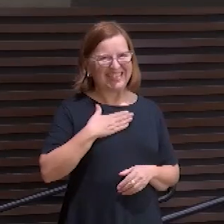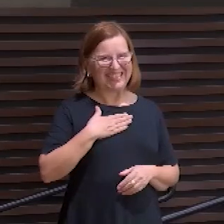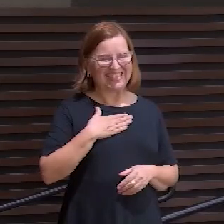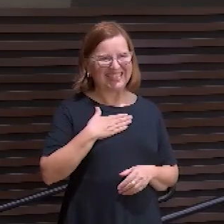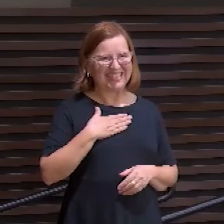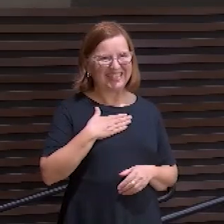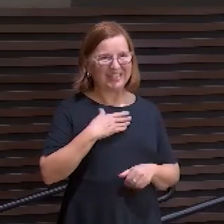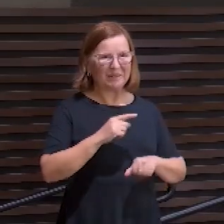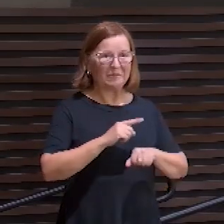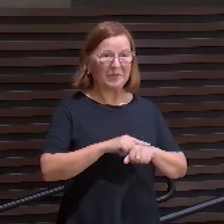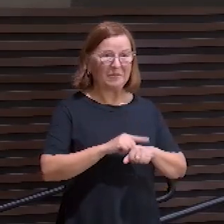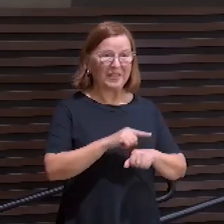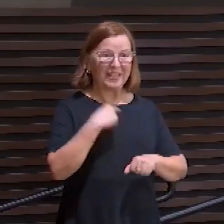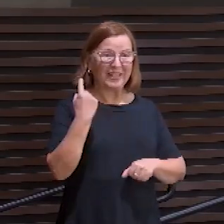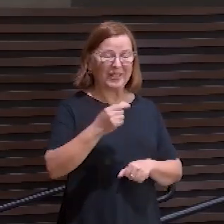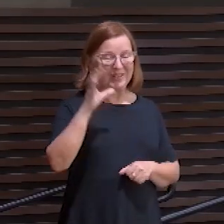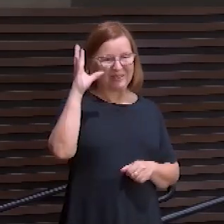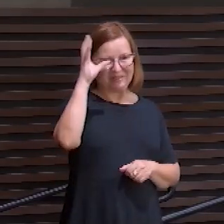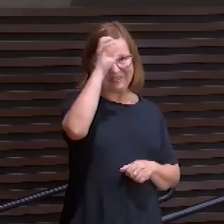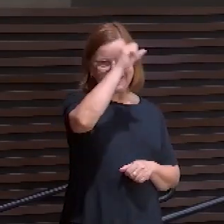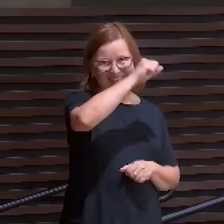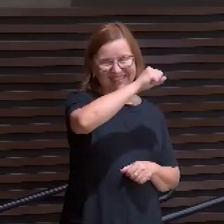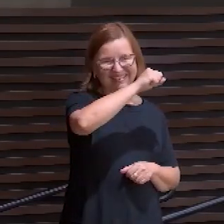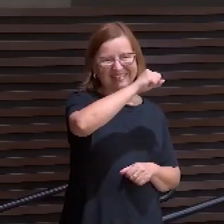nós tivermos essa dimensão,